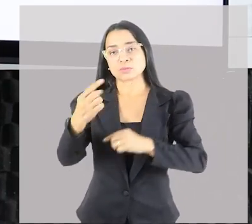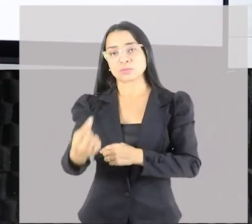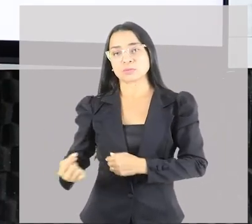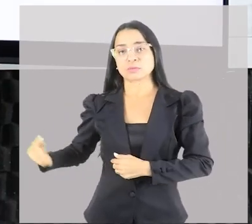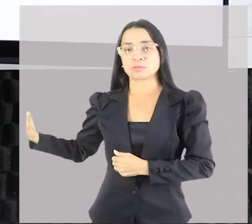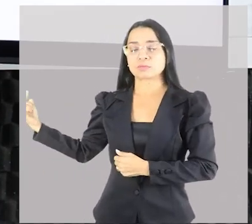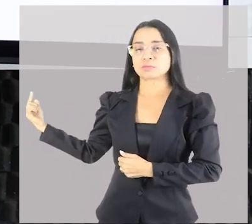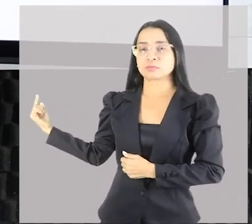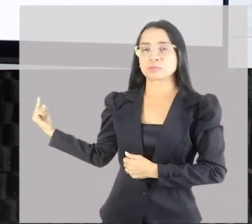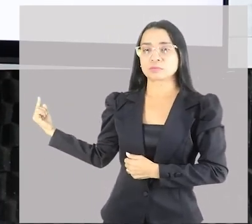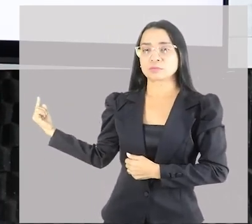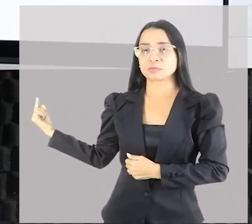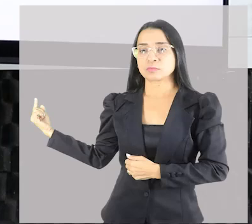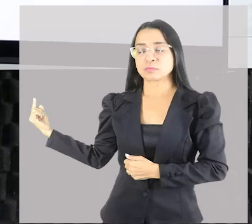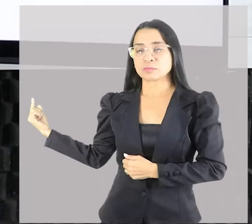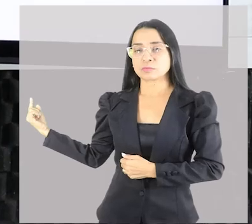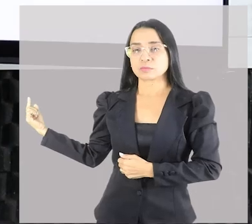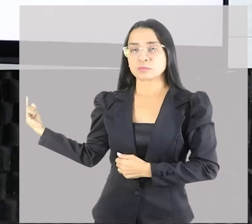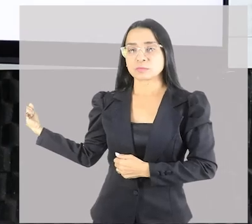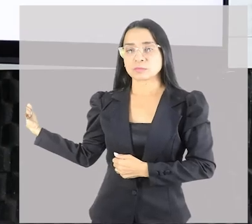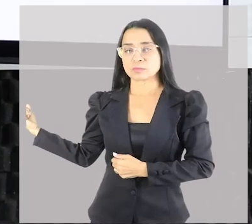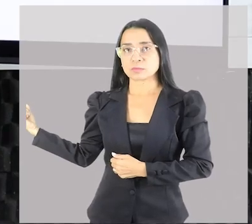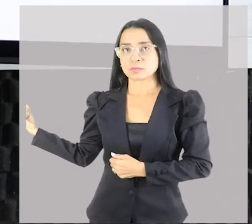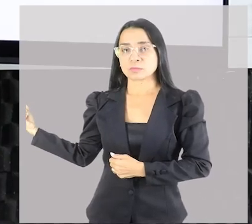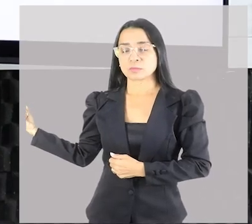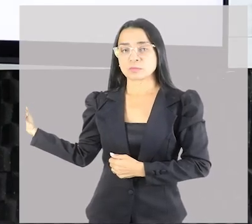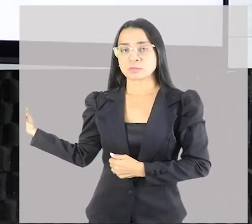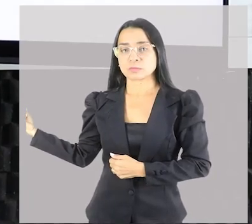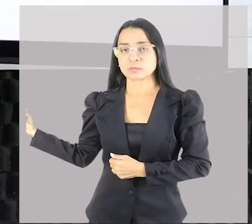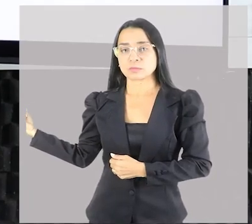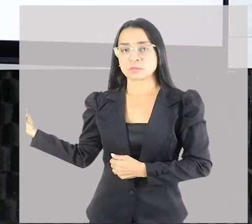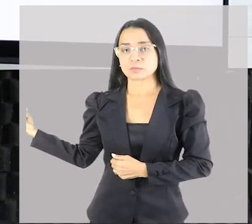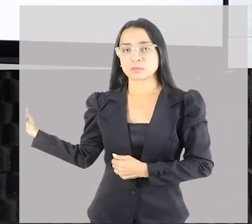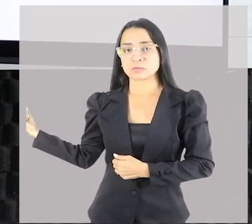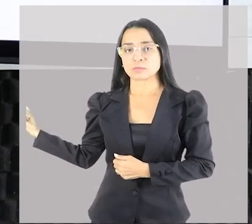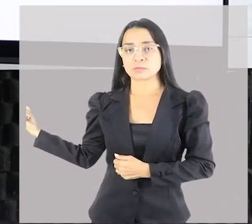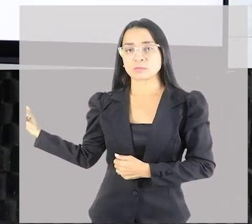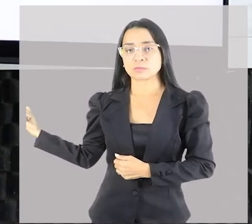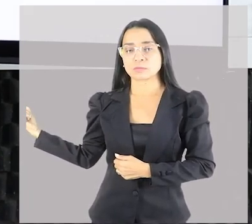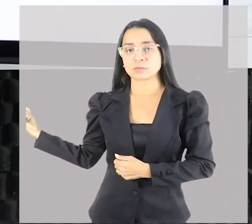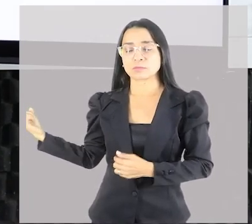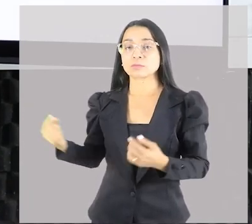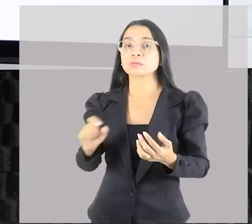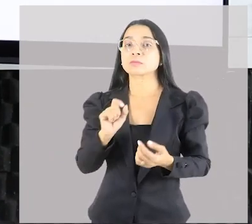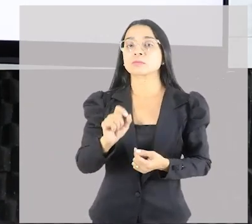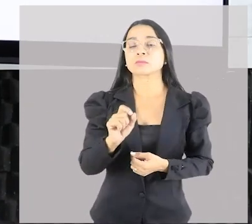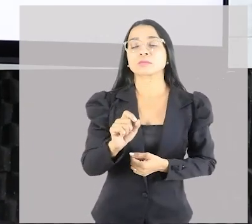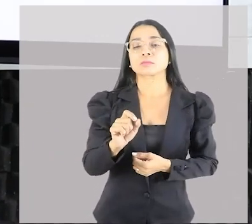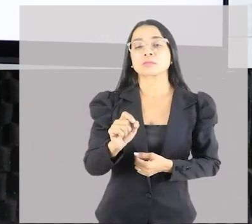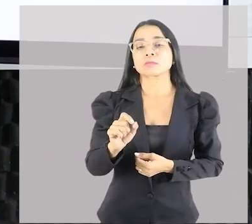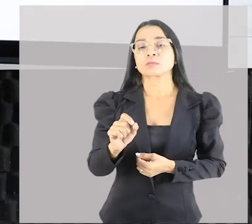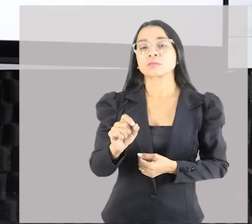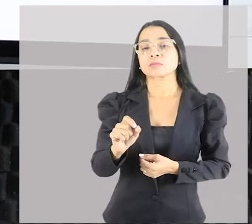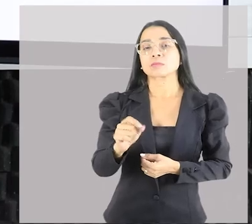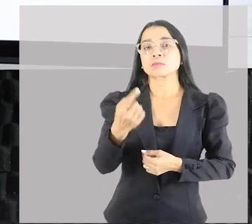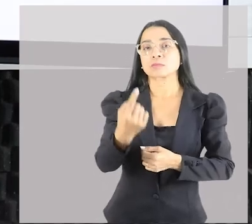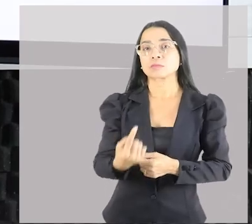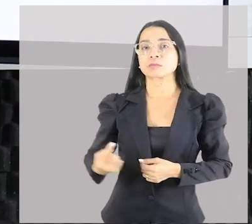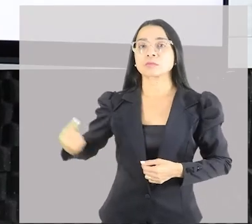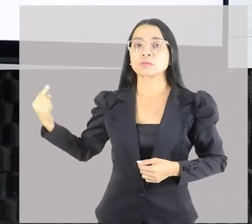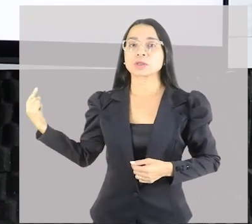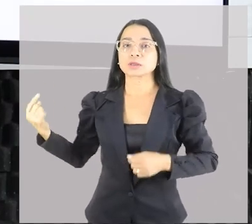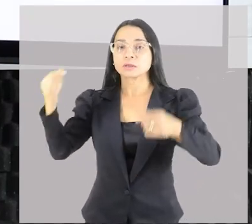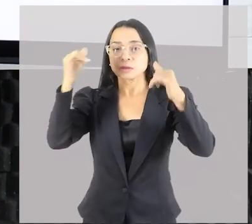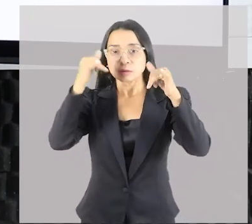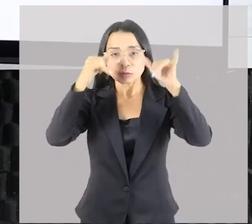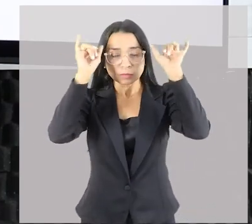manifestações, incluindo apresentações públicas e rituais em torno da morte e do batismo do boi. Bom, este aqui é o Bumba Meu Boi, vamos